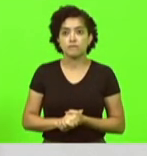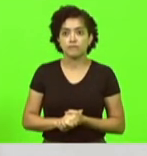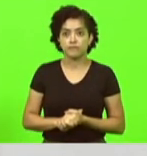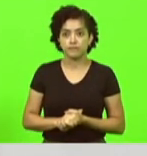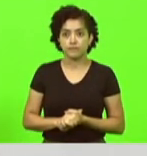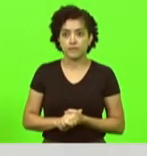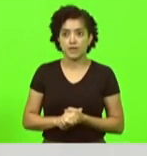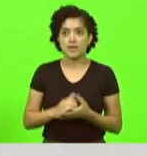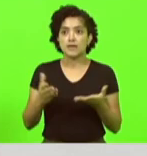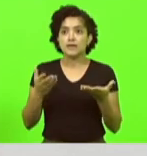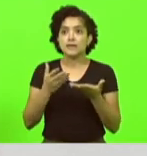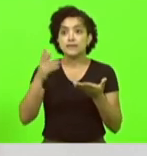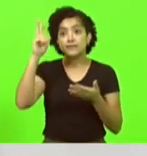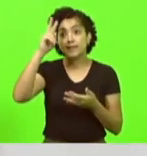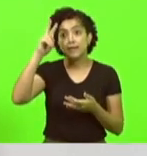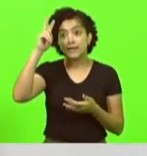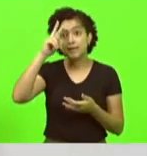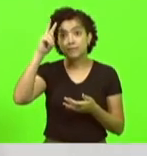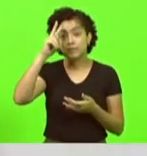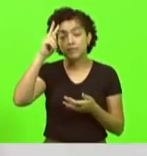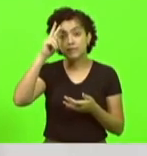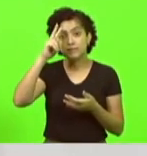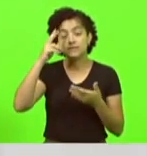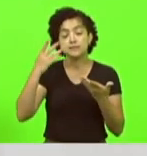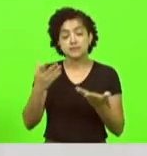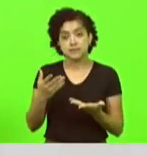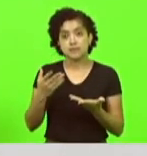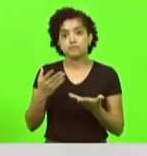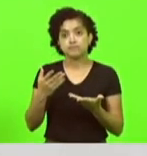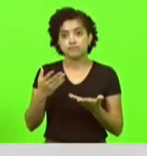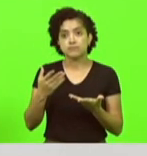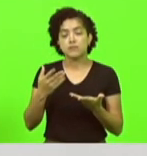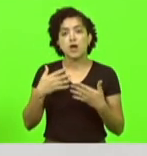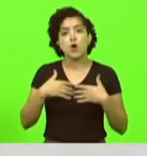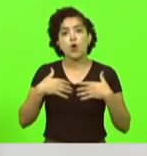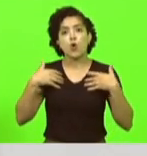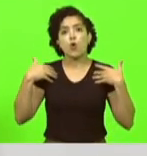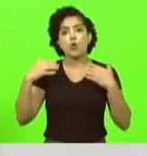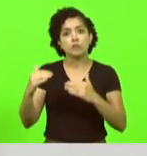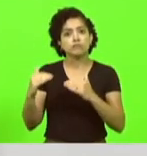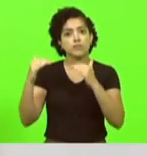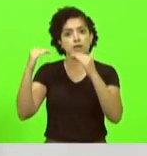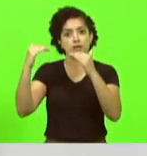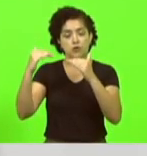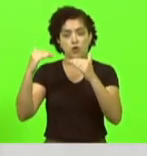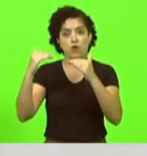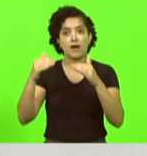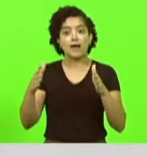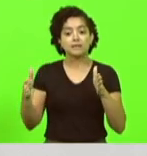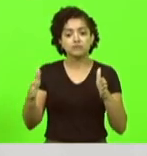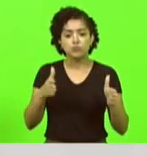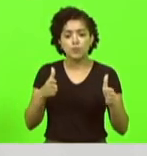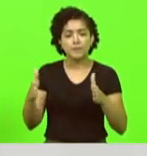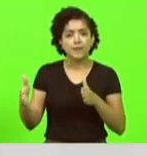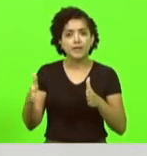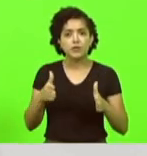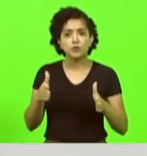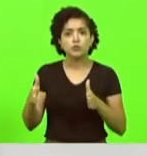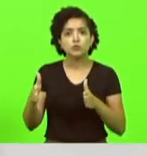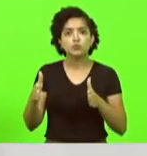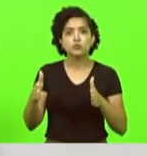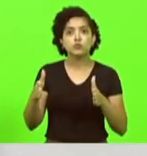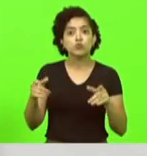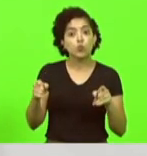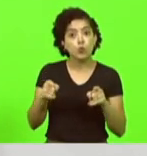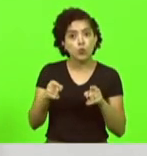na lembrança levo comigo ainda a honra maior de ter assumido temporariamente a presidência